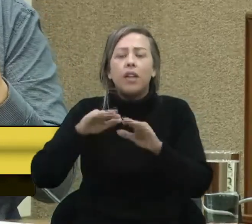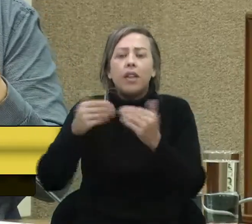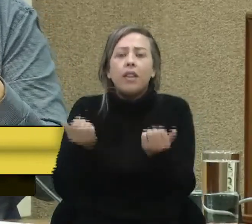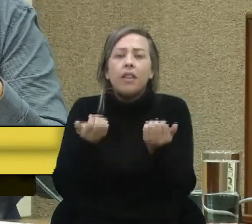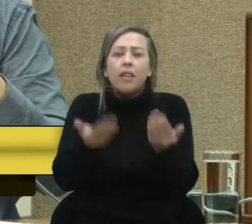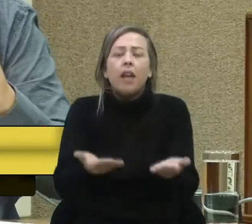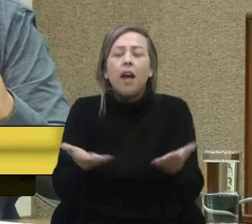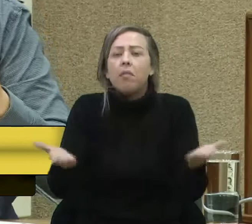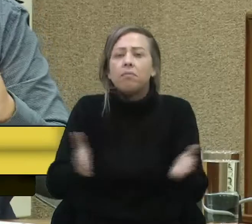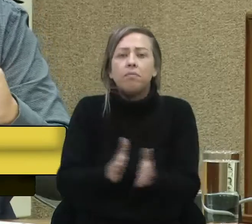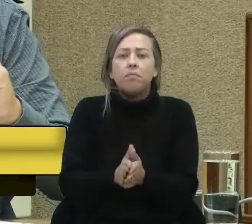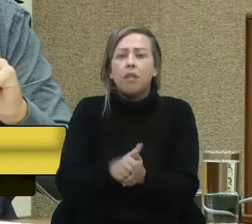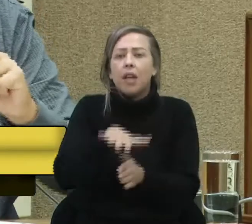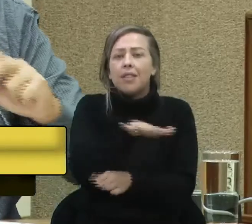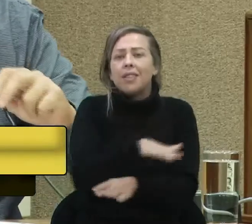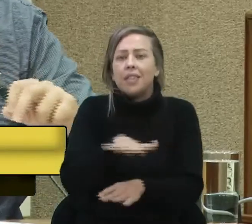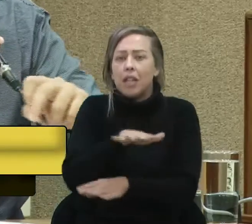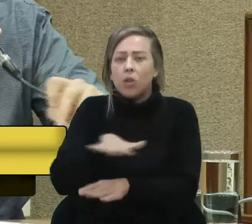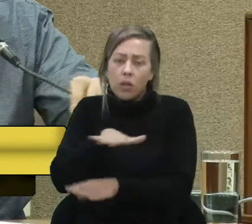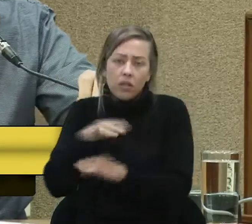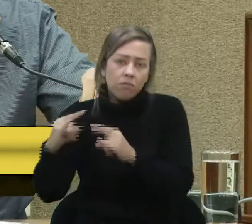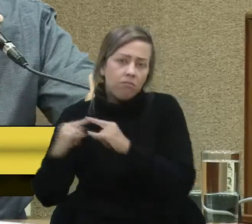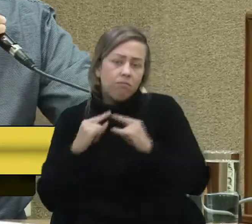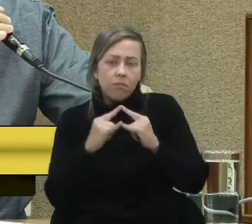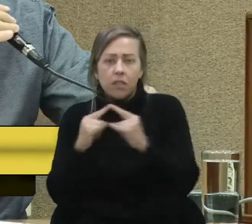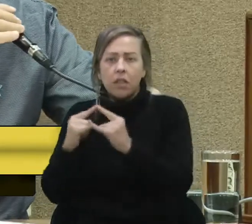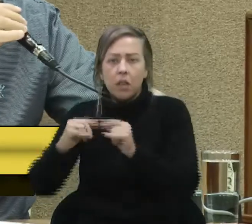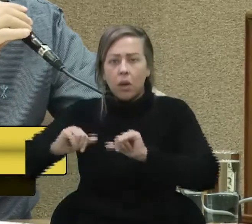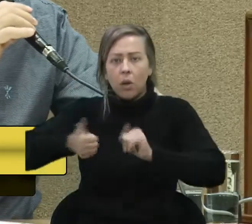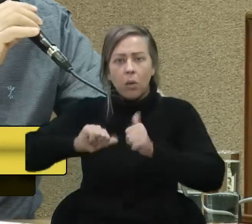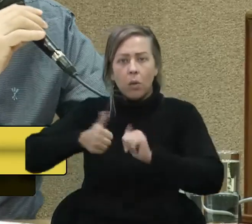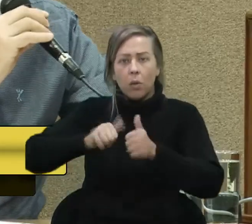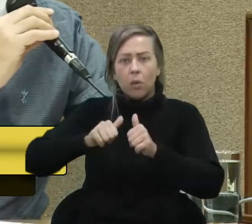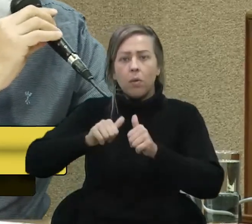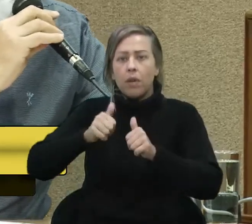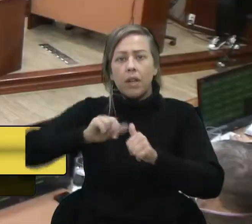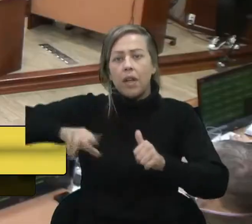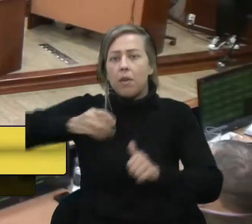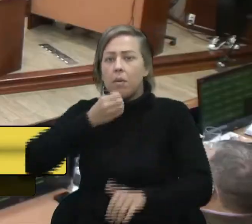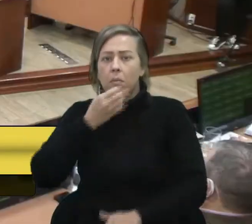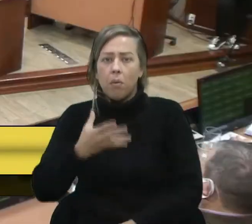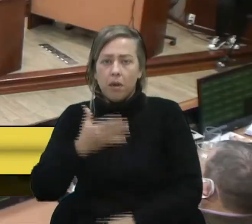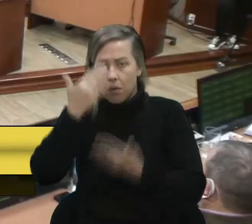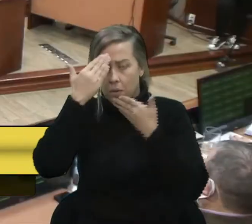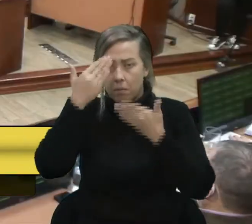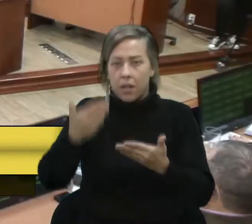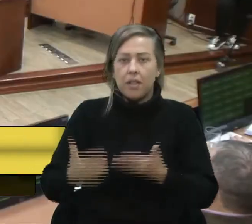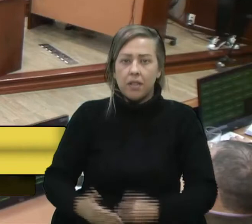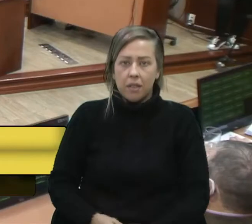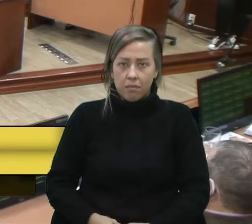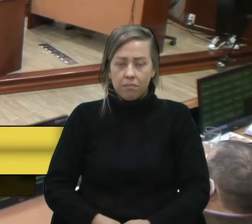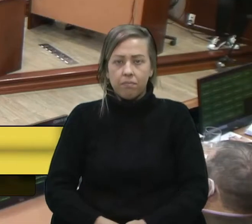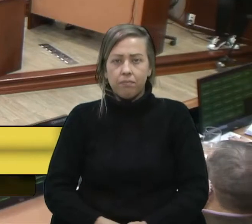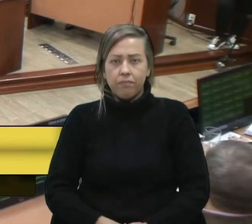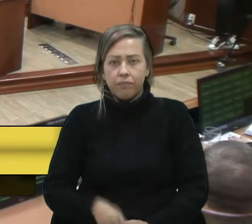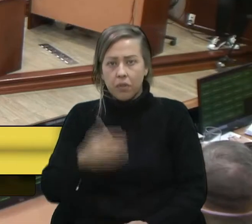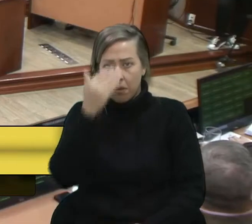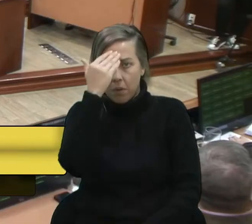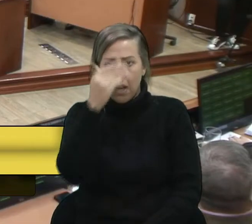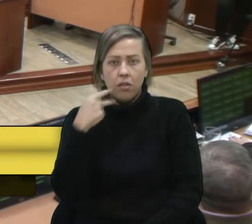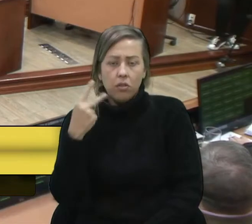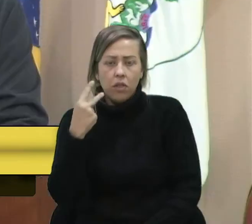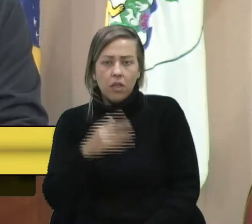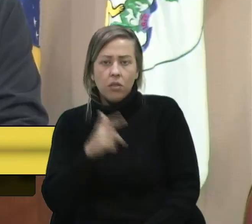ofertada por setores ou instituições de qualidade que não é boa. Muito obrigado. Obrigado, vereador Lucas. E